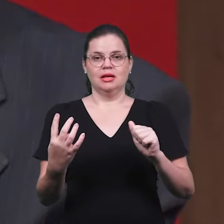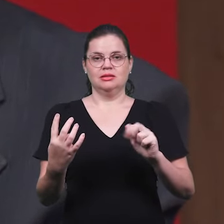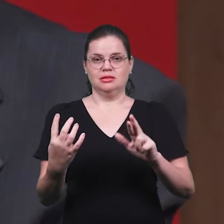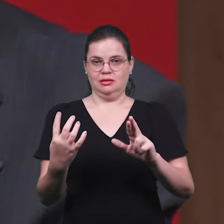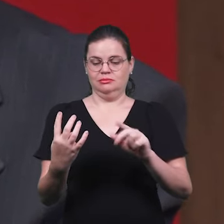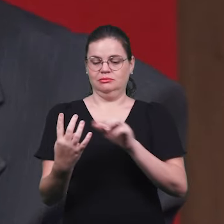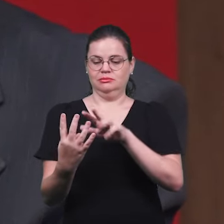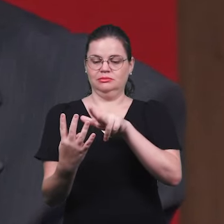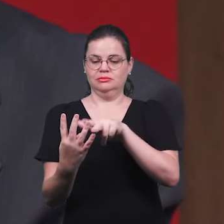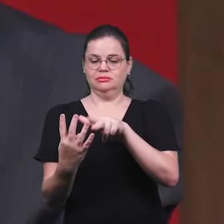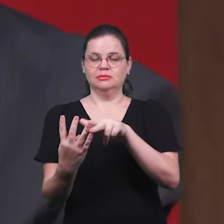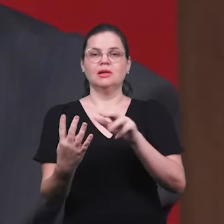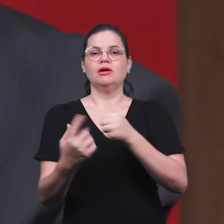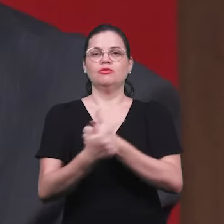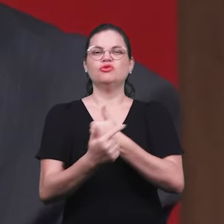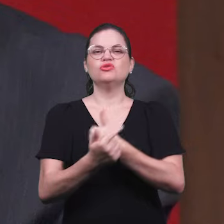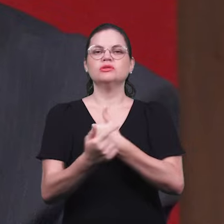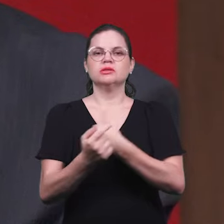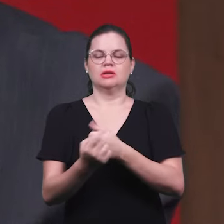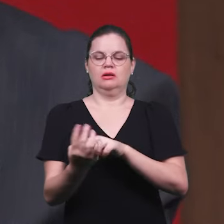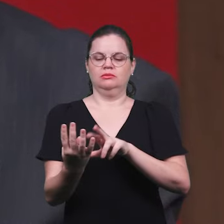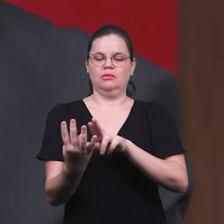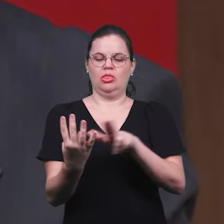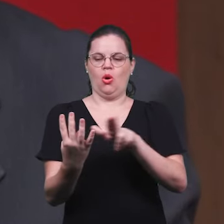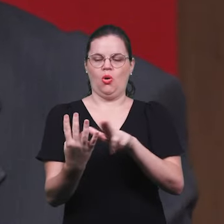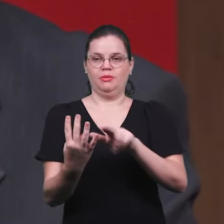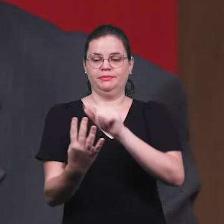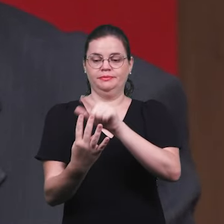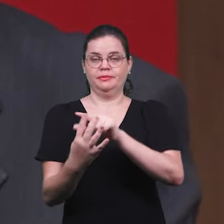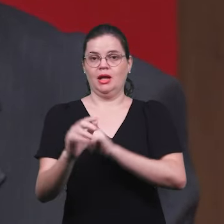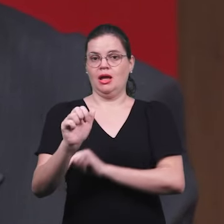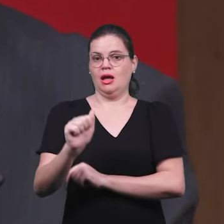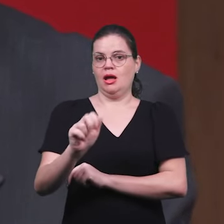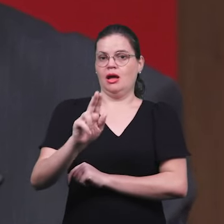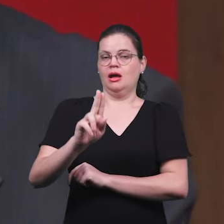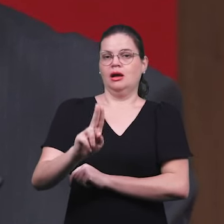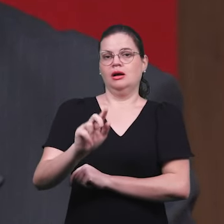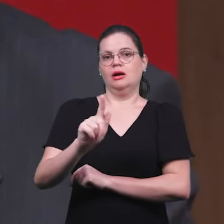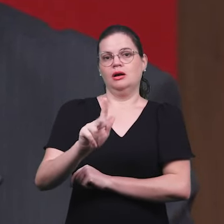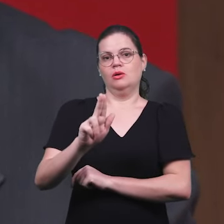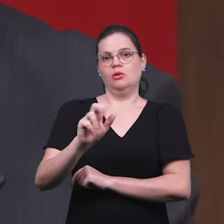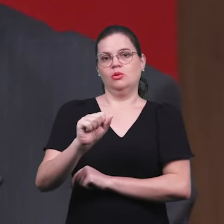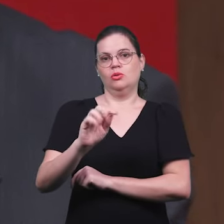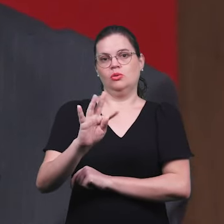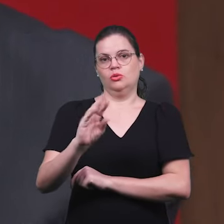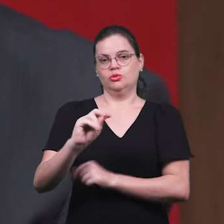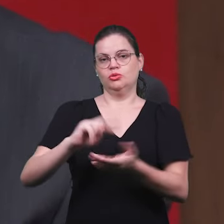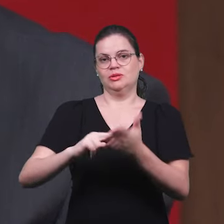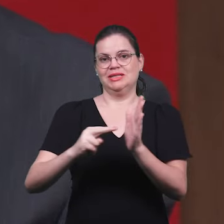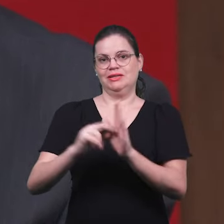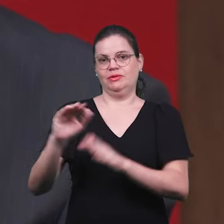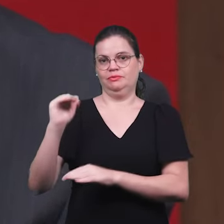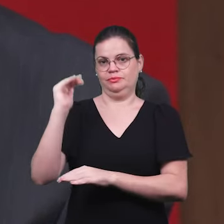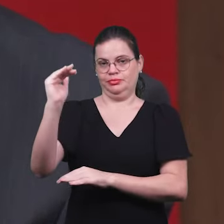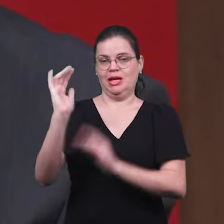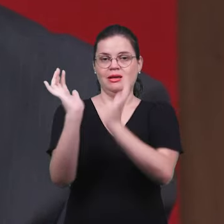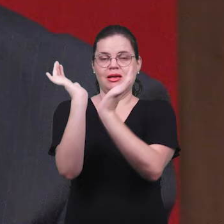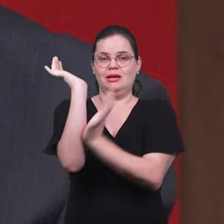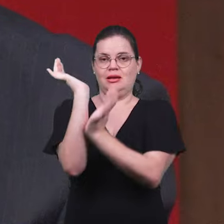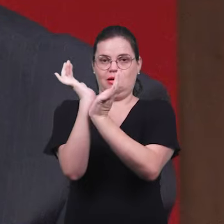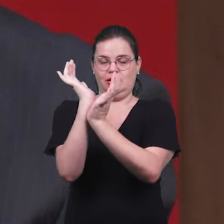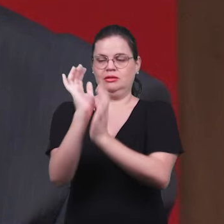imperadores. O reino ficou dividido em 4 para conseguir resolver esse problema das